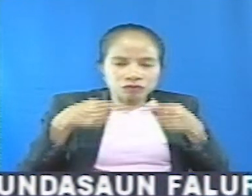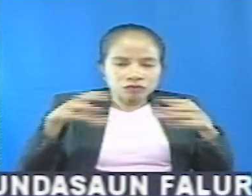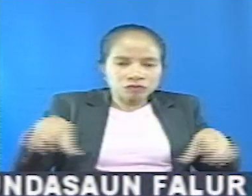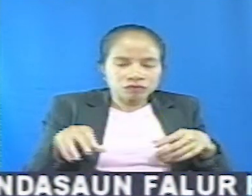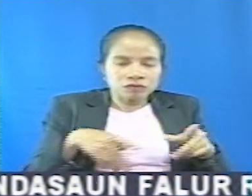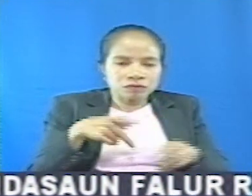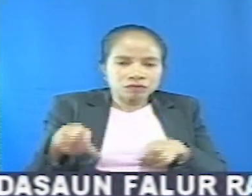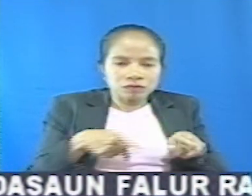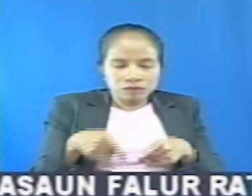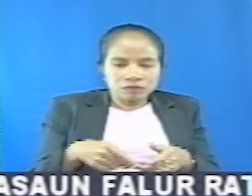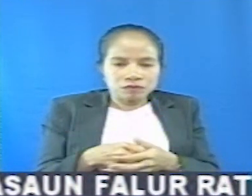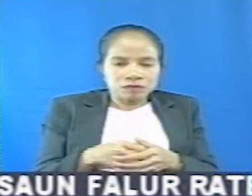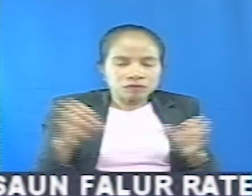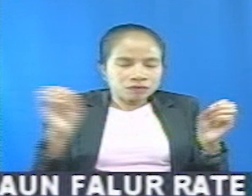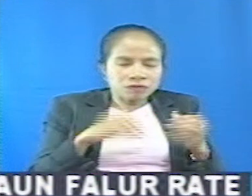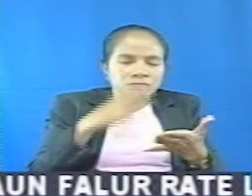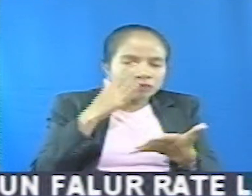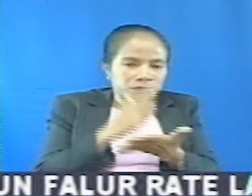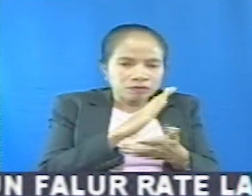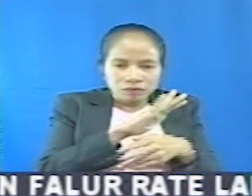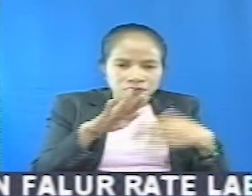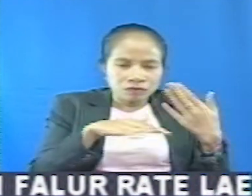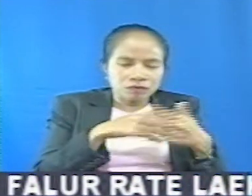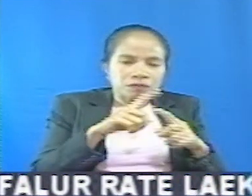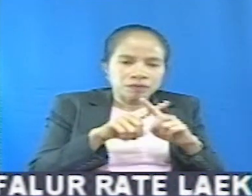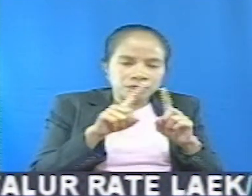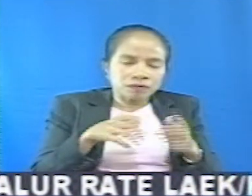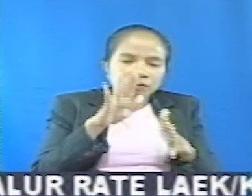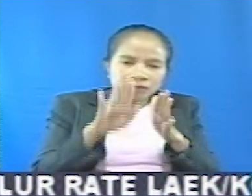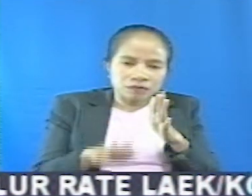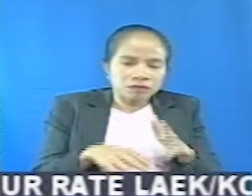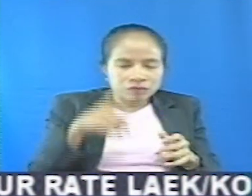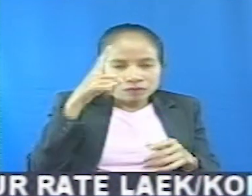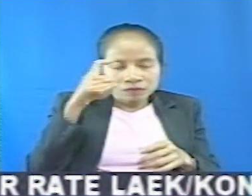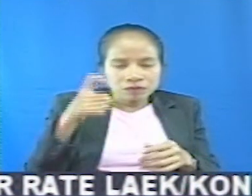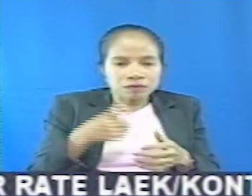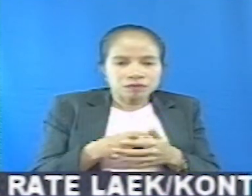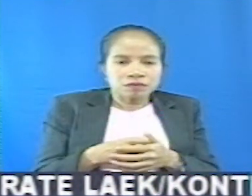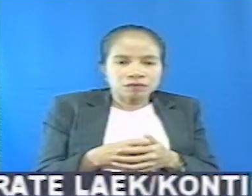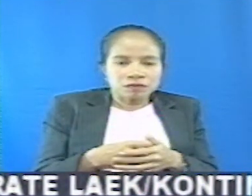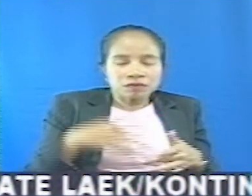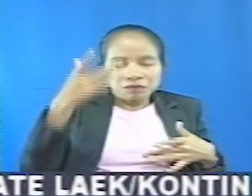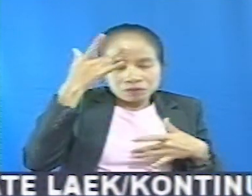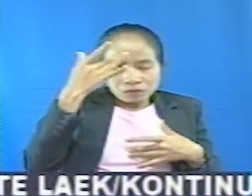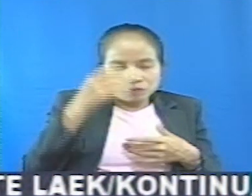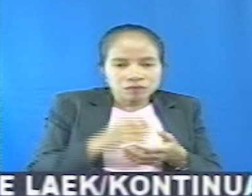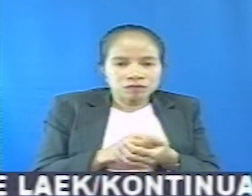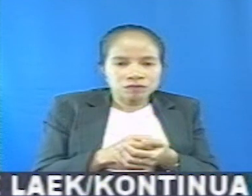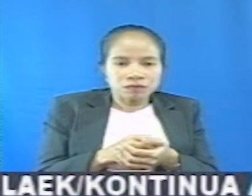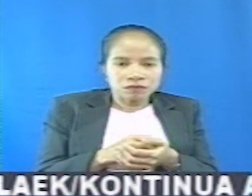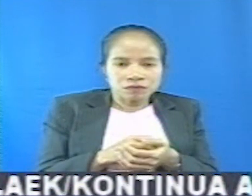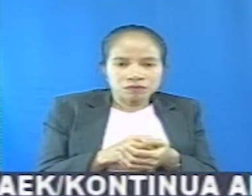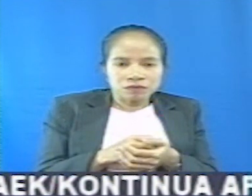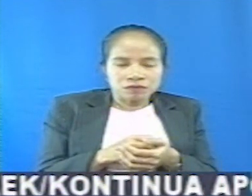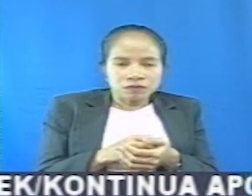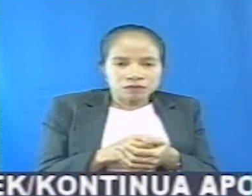está lá os parados totalmente. Está limita para o mal também. Estamos moras, né?